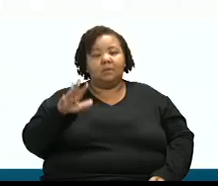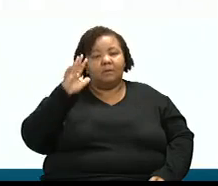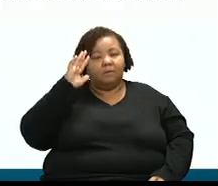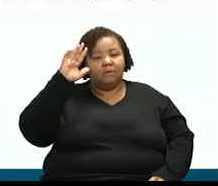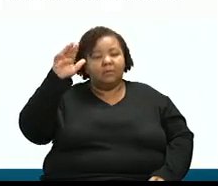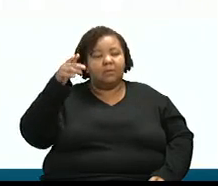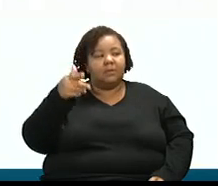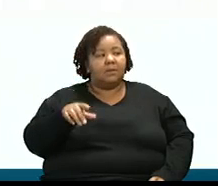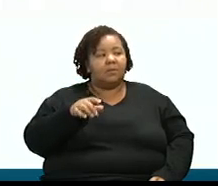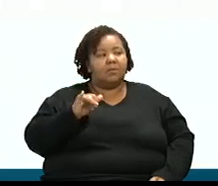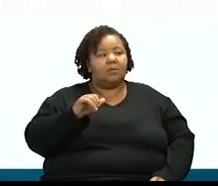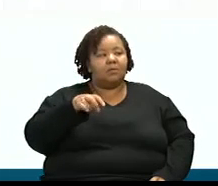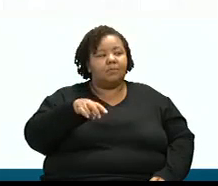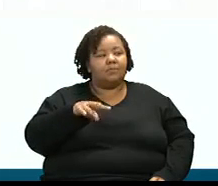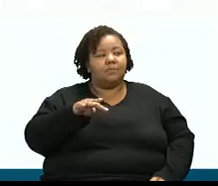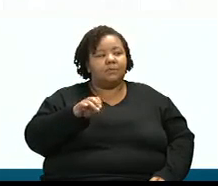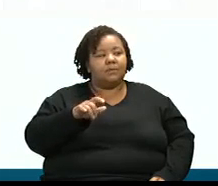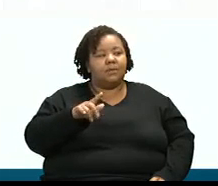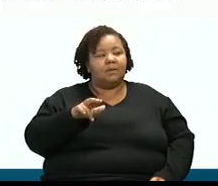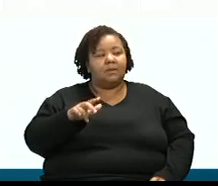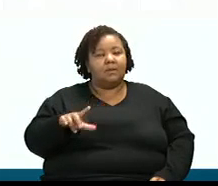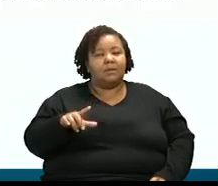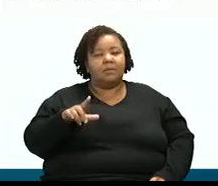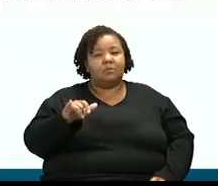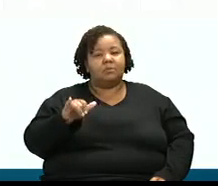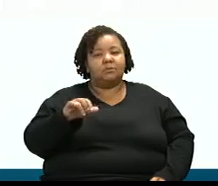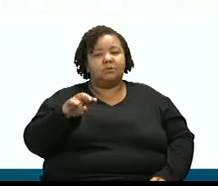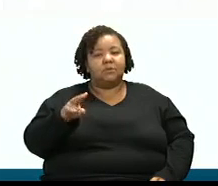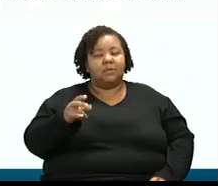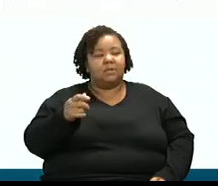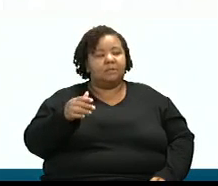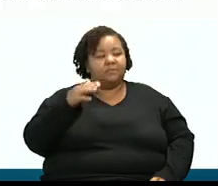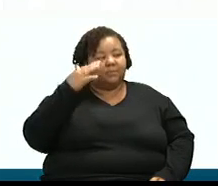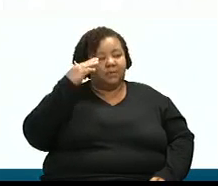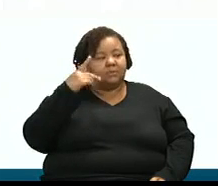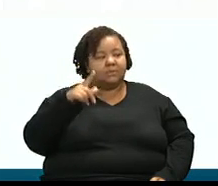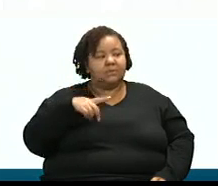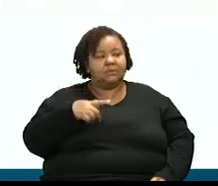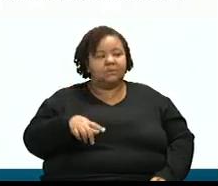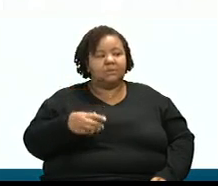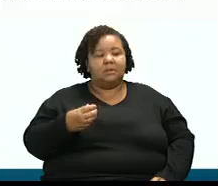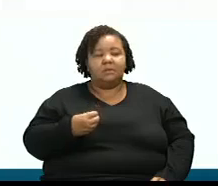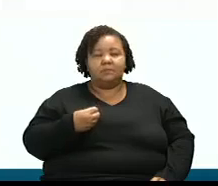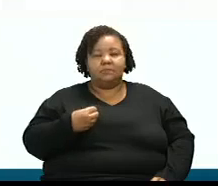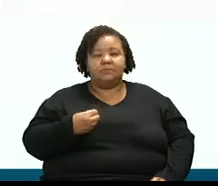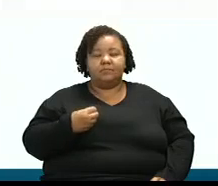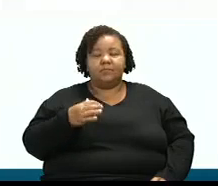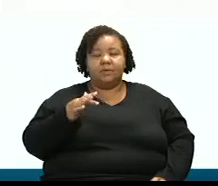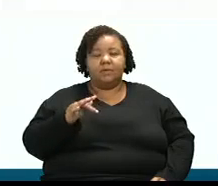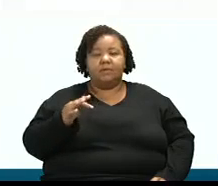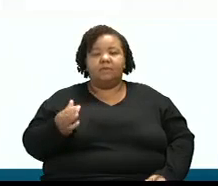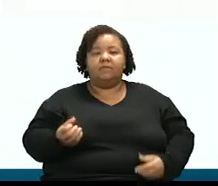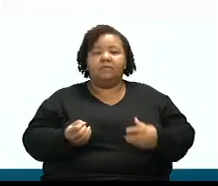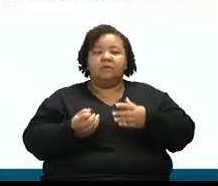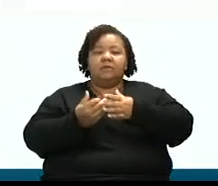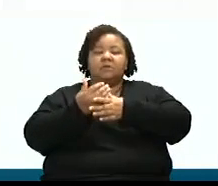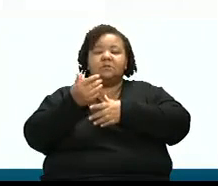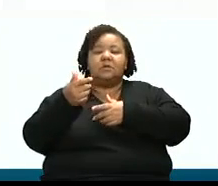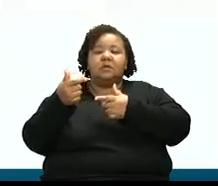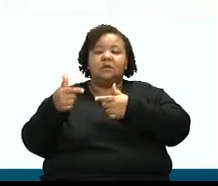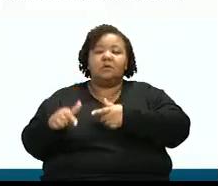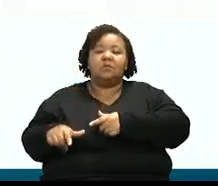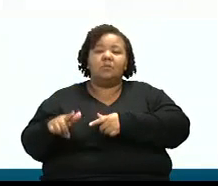Eu sei que na existência de uma função f, cujo gradiente gera um campo vetorial